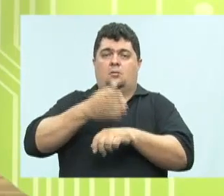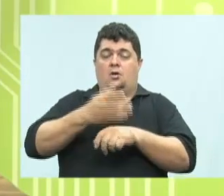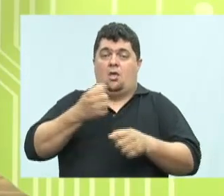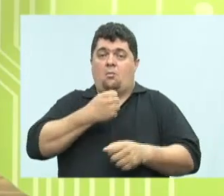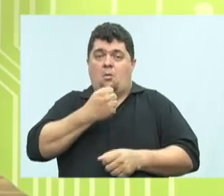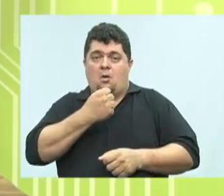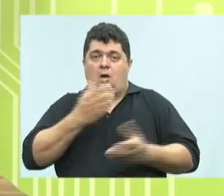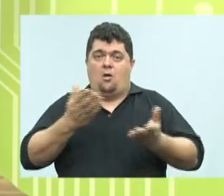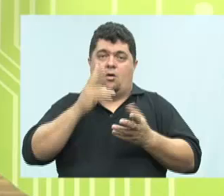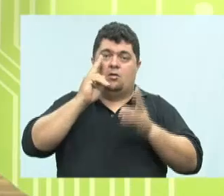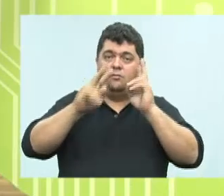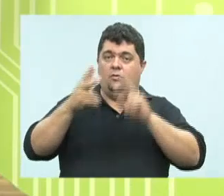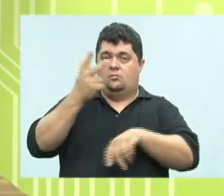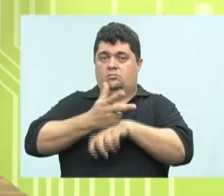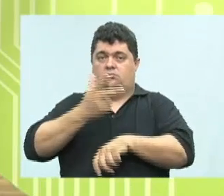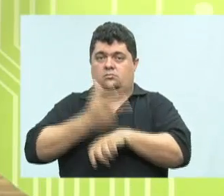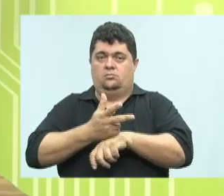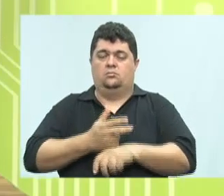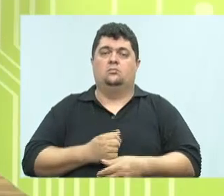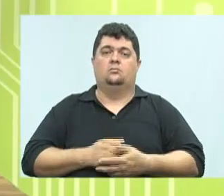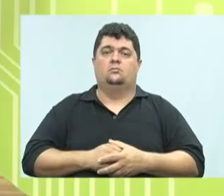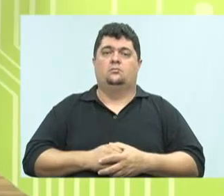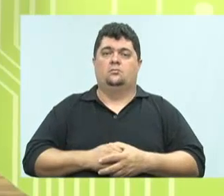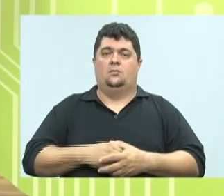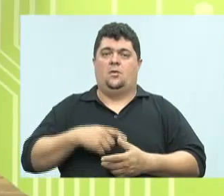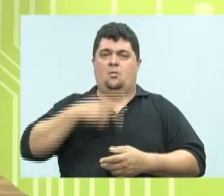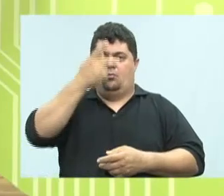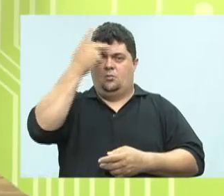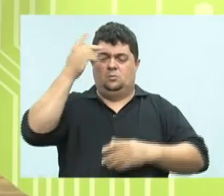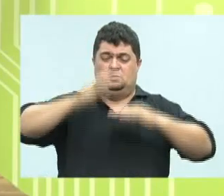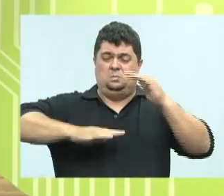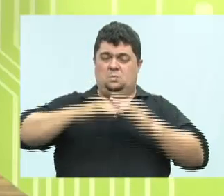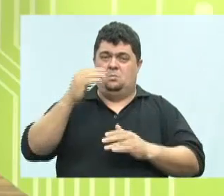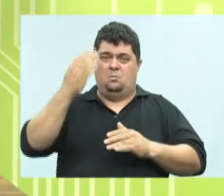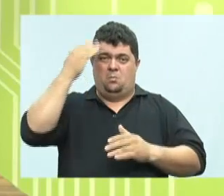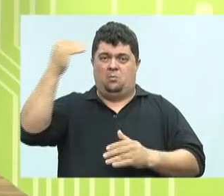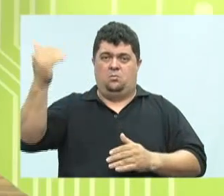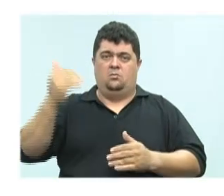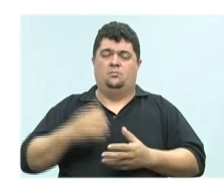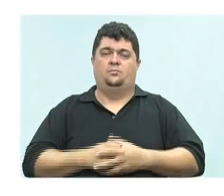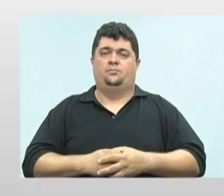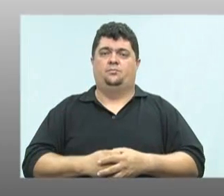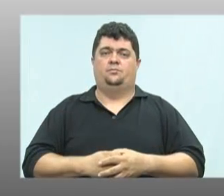nós vamos ver agora, com uma especialista no assunto. Vamos ver?